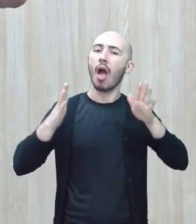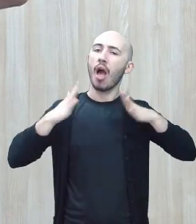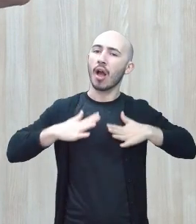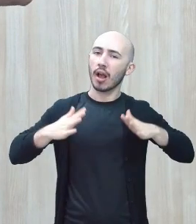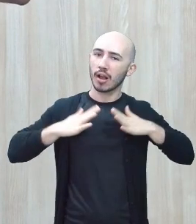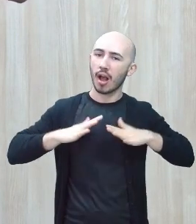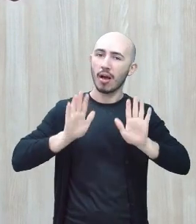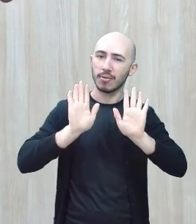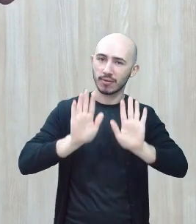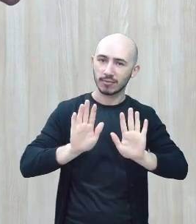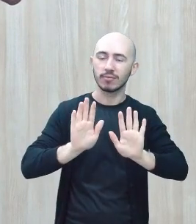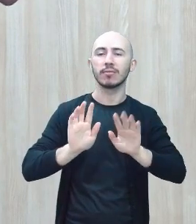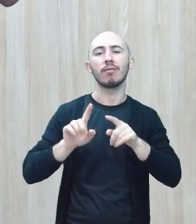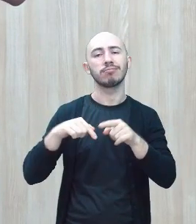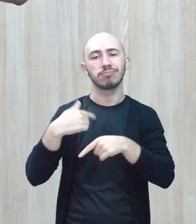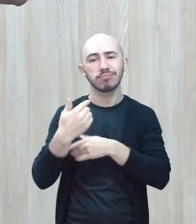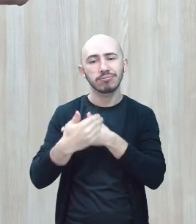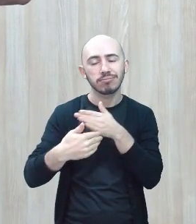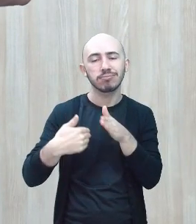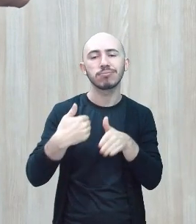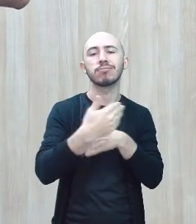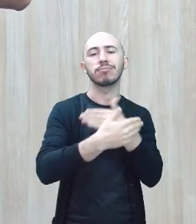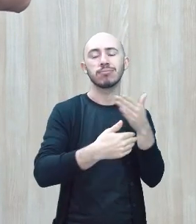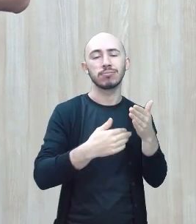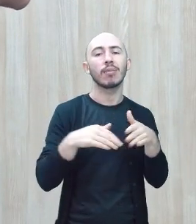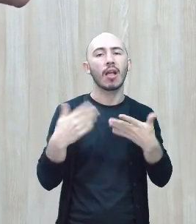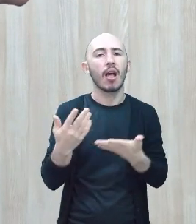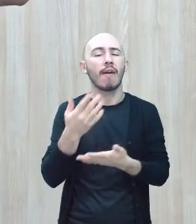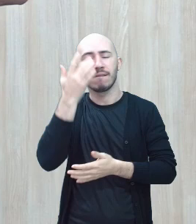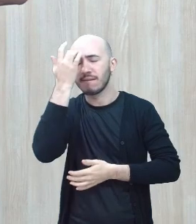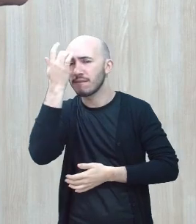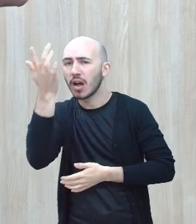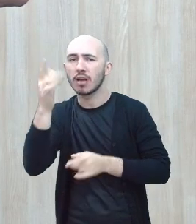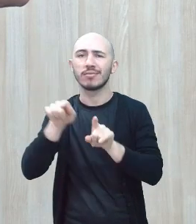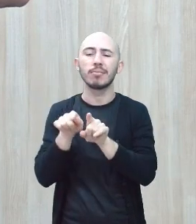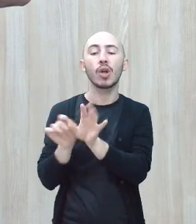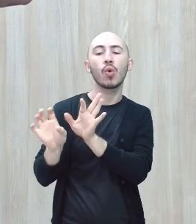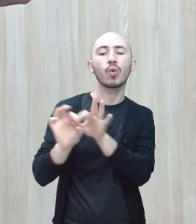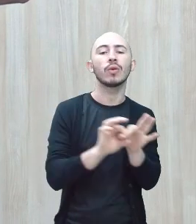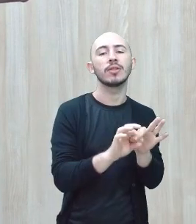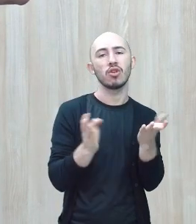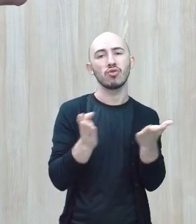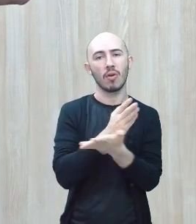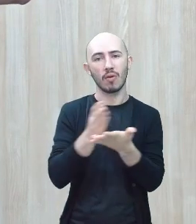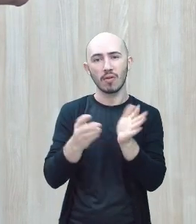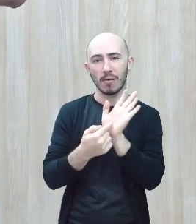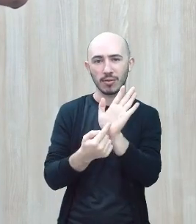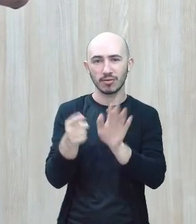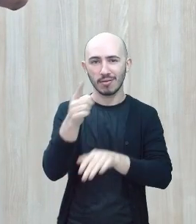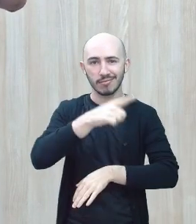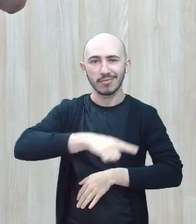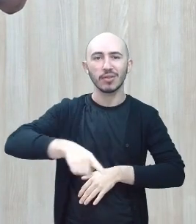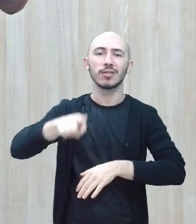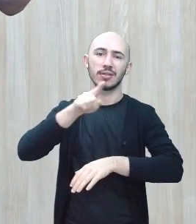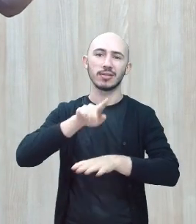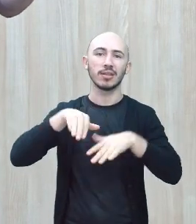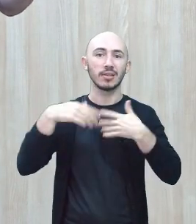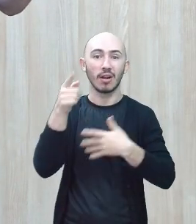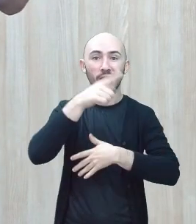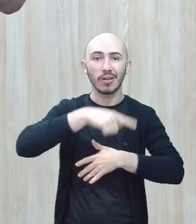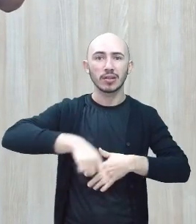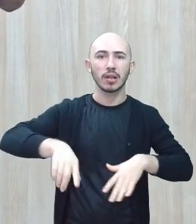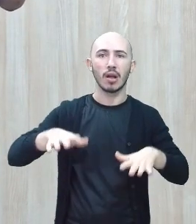assim. Vamos mostrar o doce da coisa e algumas situações da coisa para você. Então não fica tão